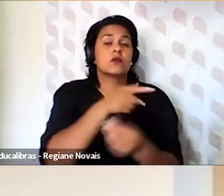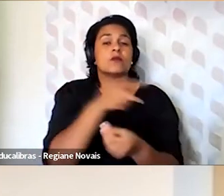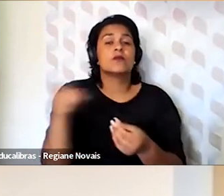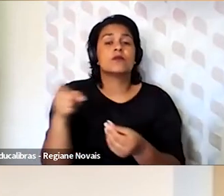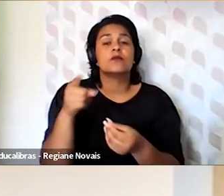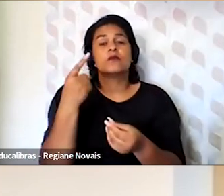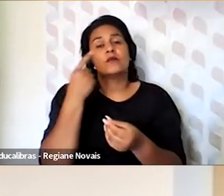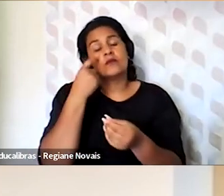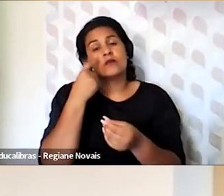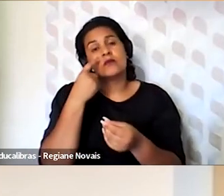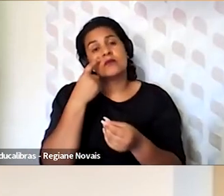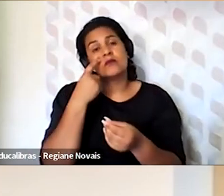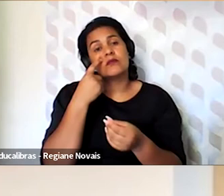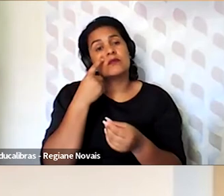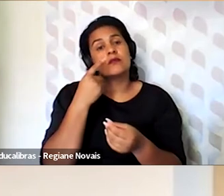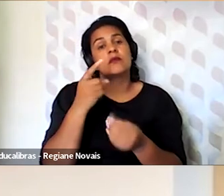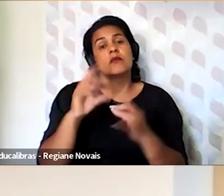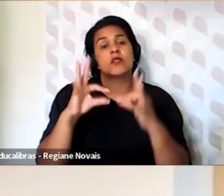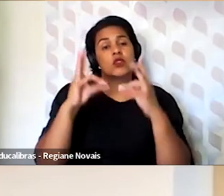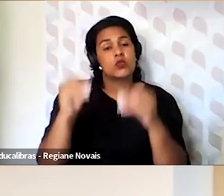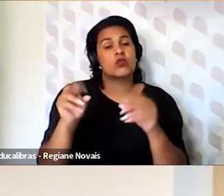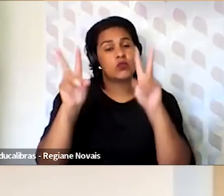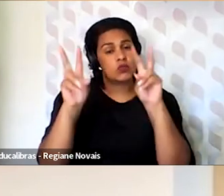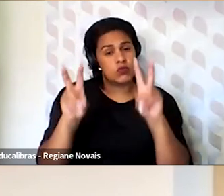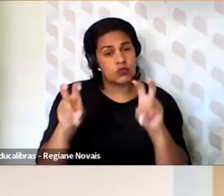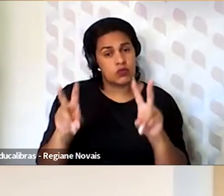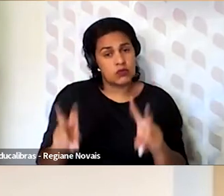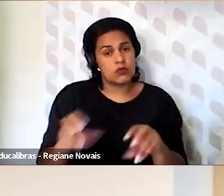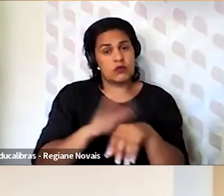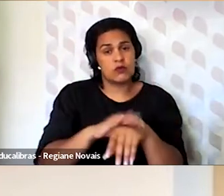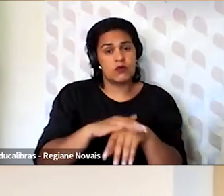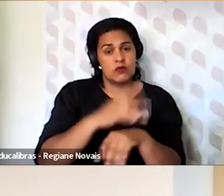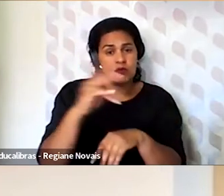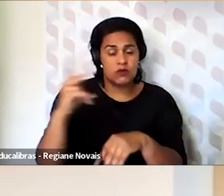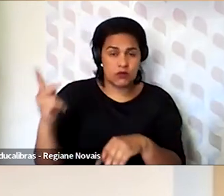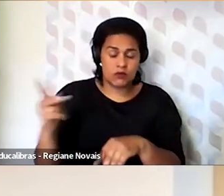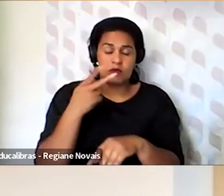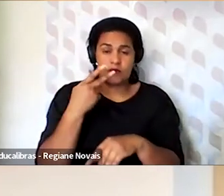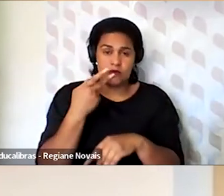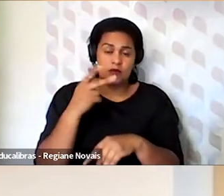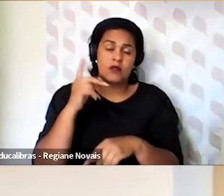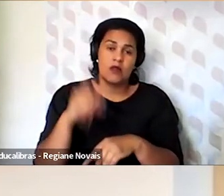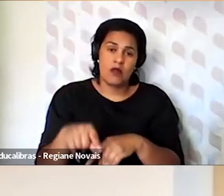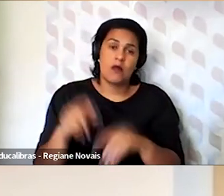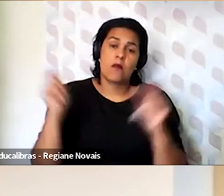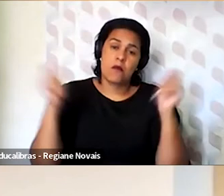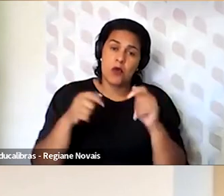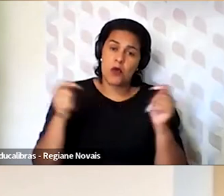como fazer que todas estas pautas que vocês mencionaram possam articular um debate real no